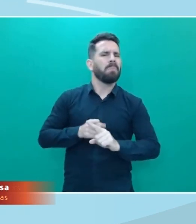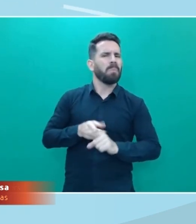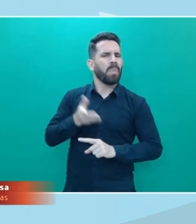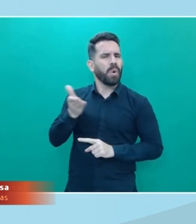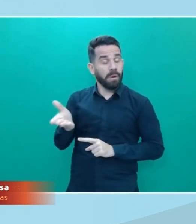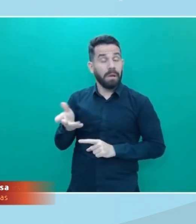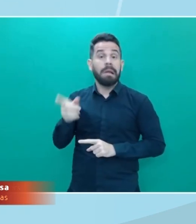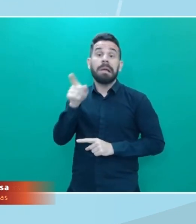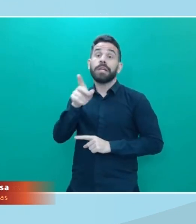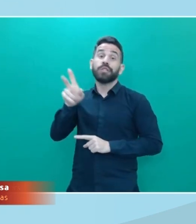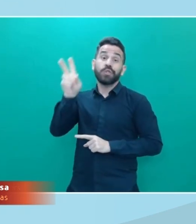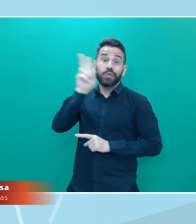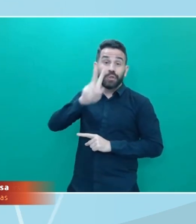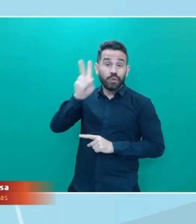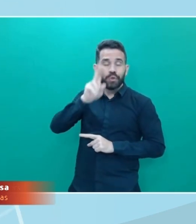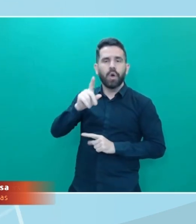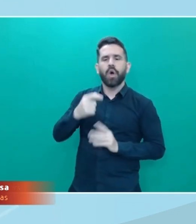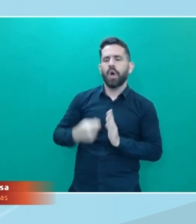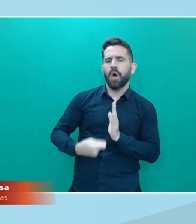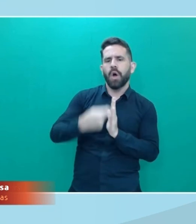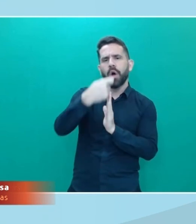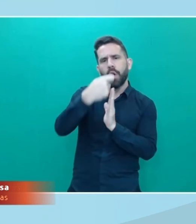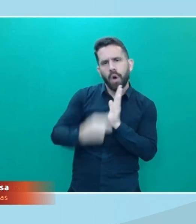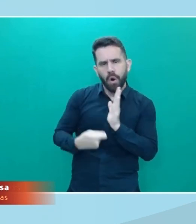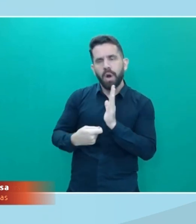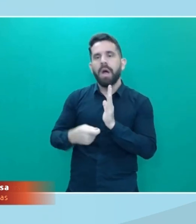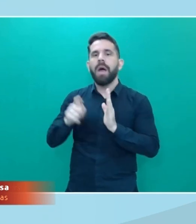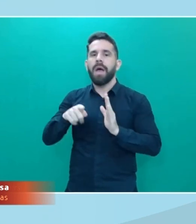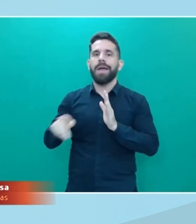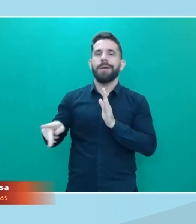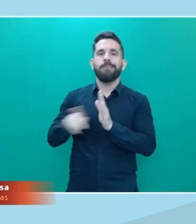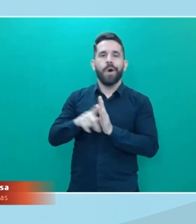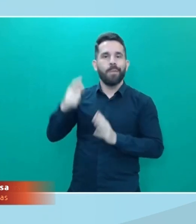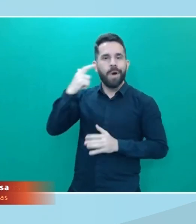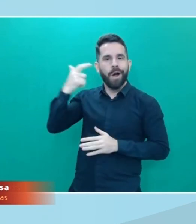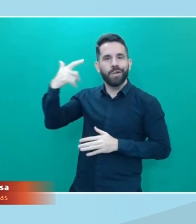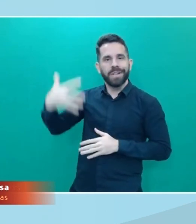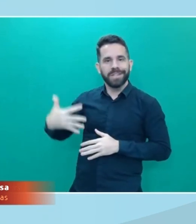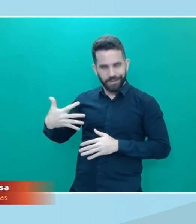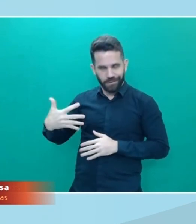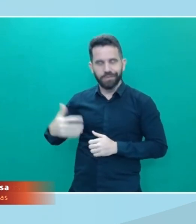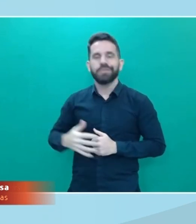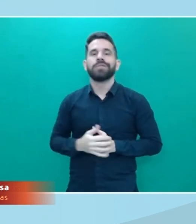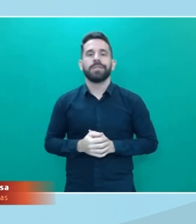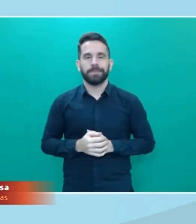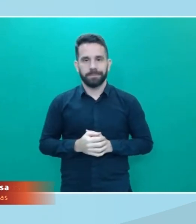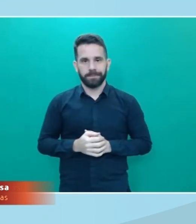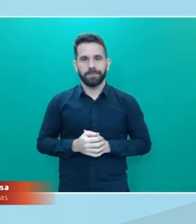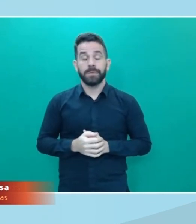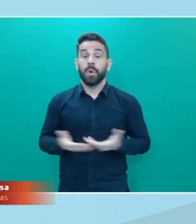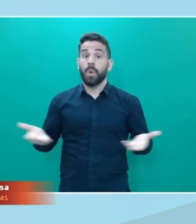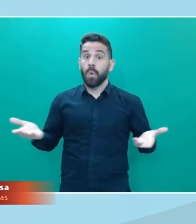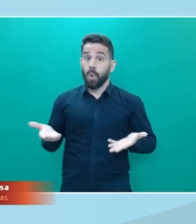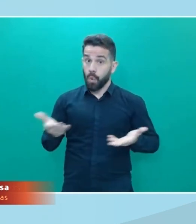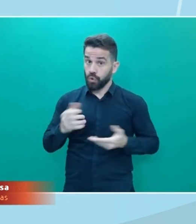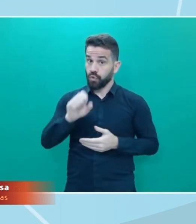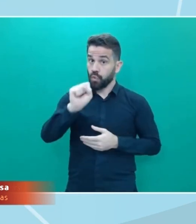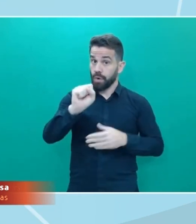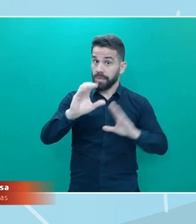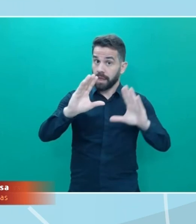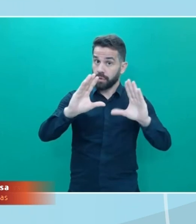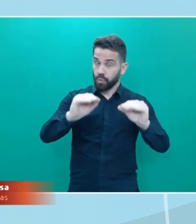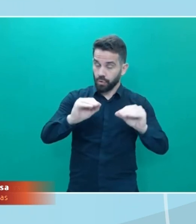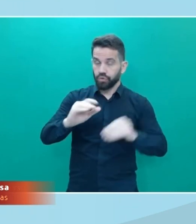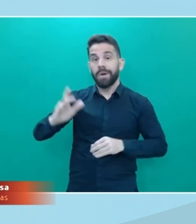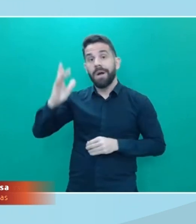foi escrita de uma maneira audiodescritiva. Hoje, a apresentação é às 8 horas da noite e amanhã,